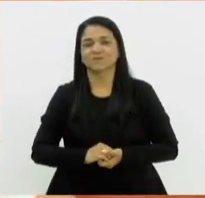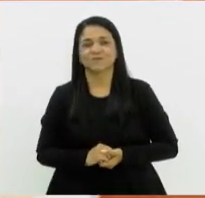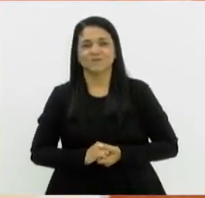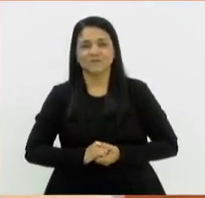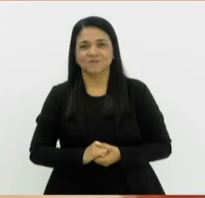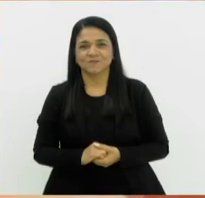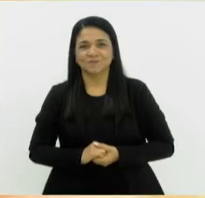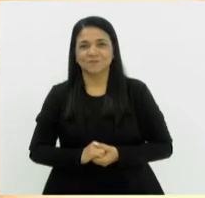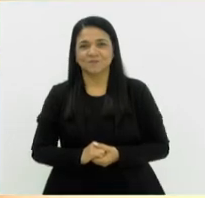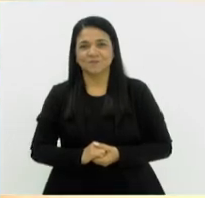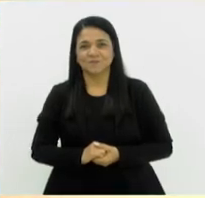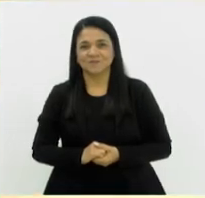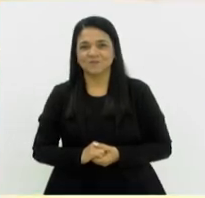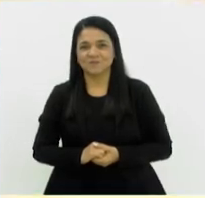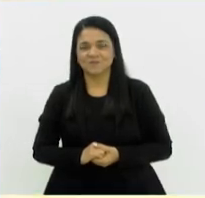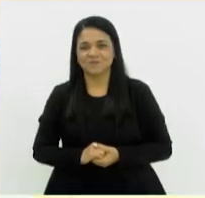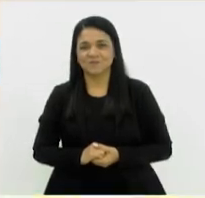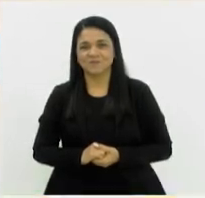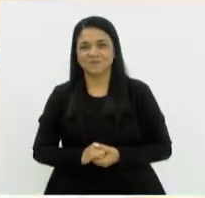Música